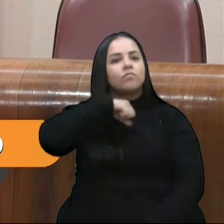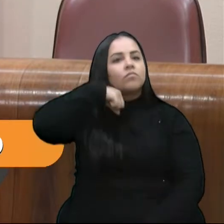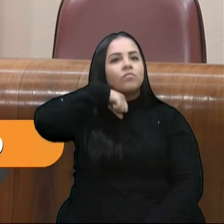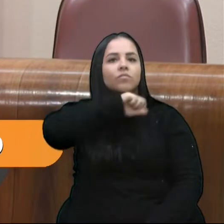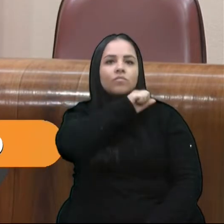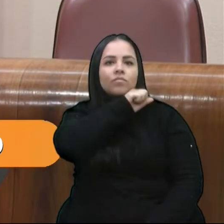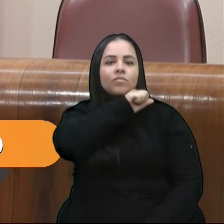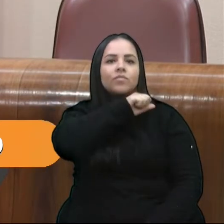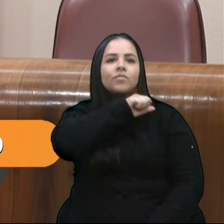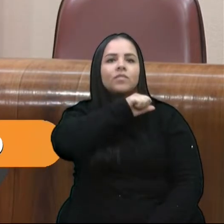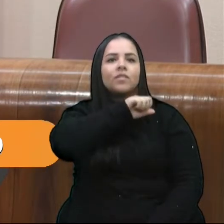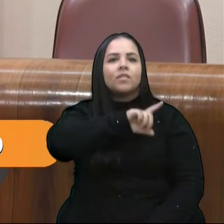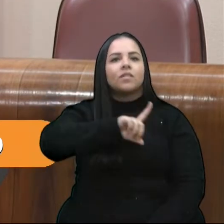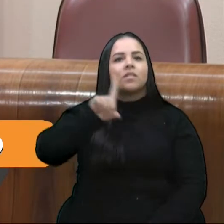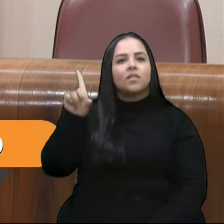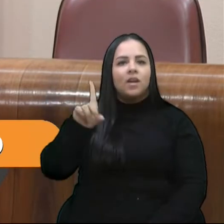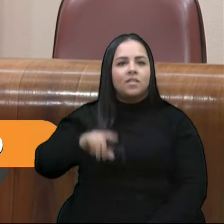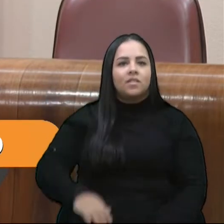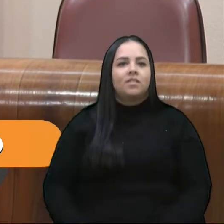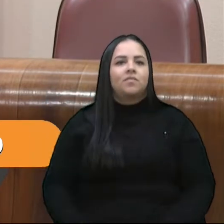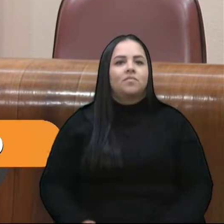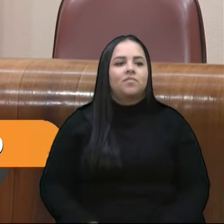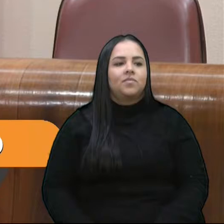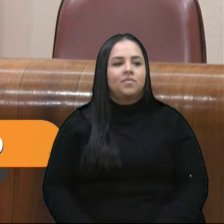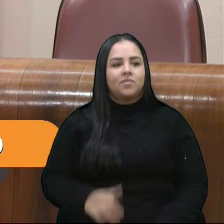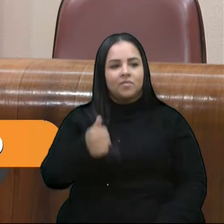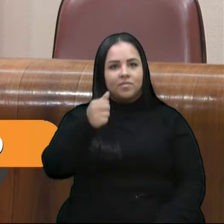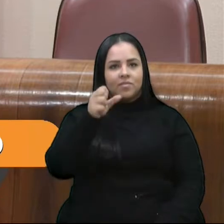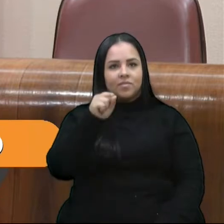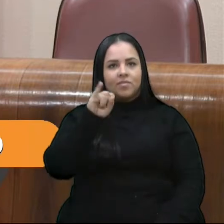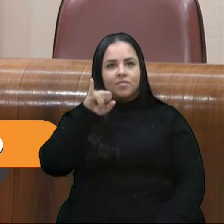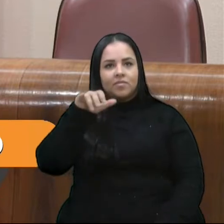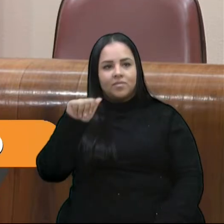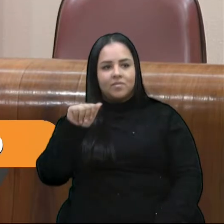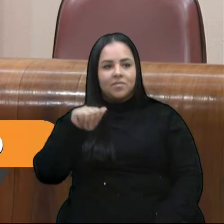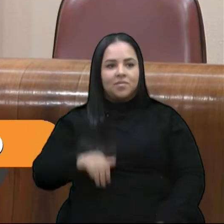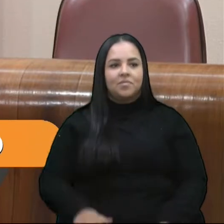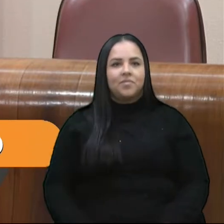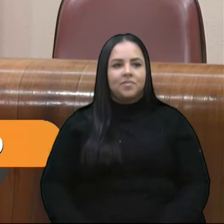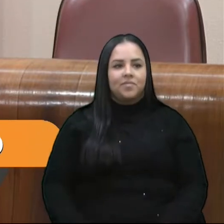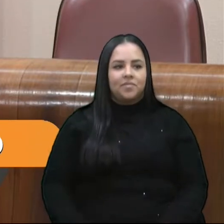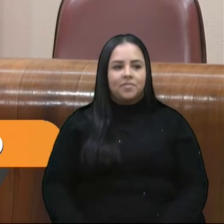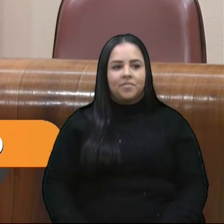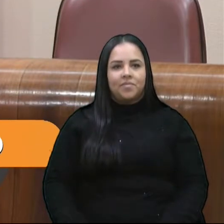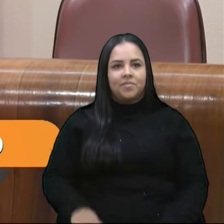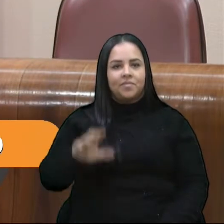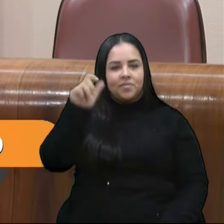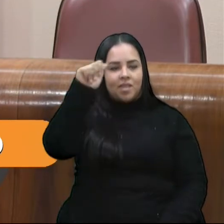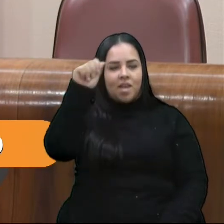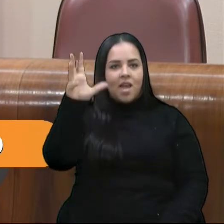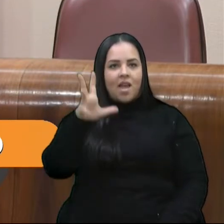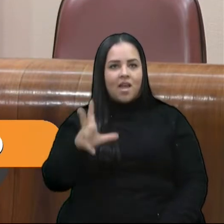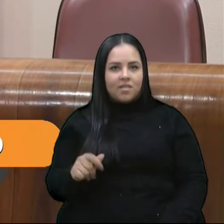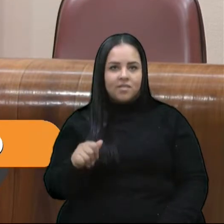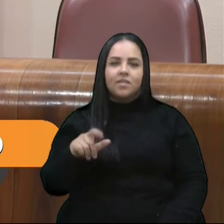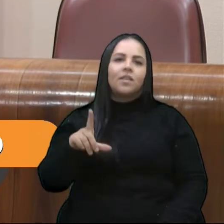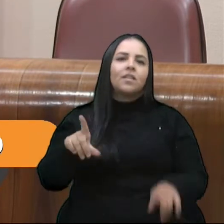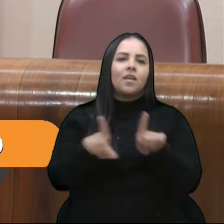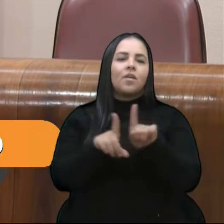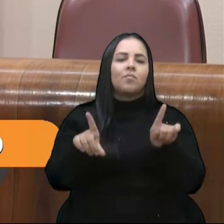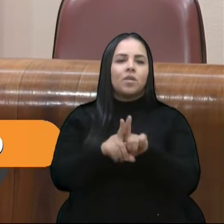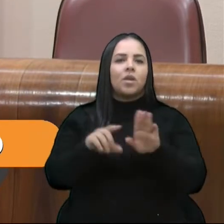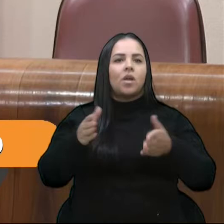energética na Ásia. Concluiu em 2017 o PhD em Desenvolvimento e Cooperação